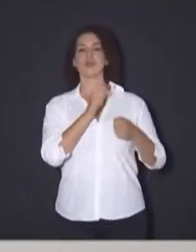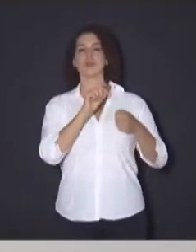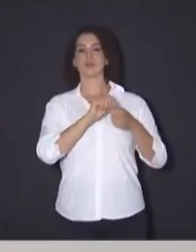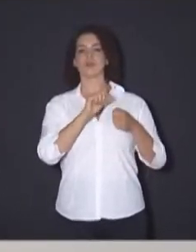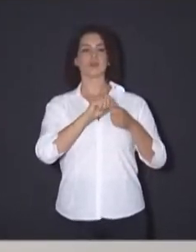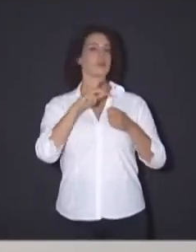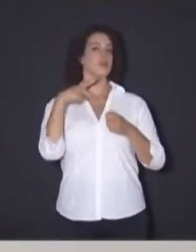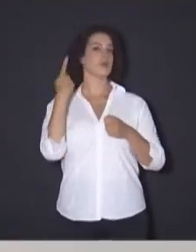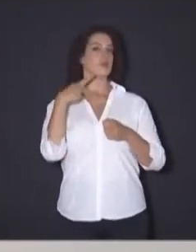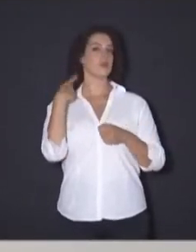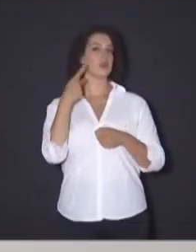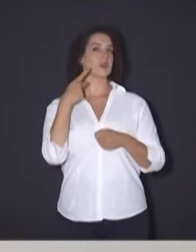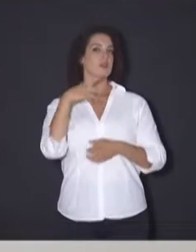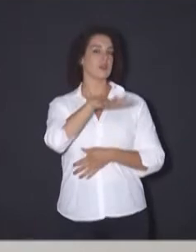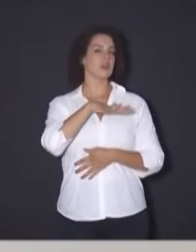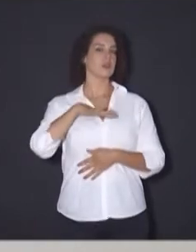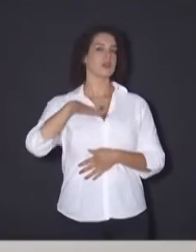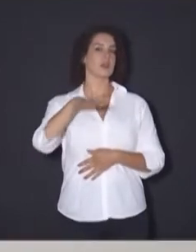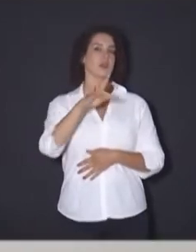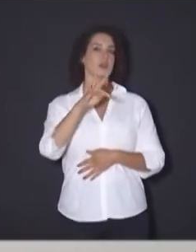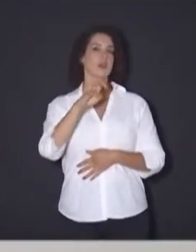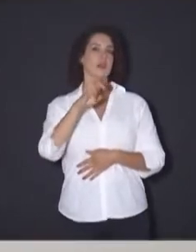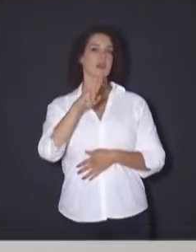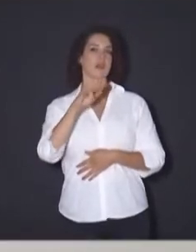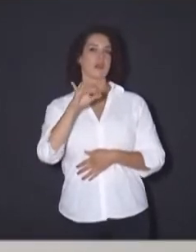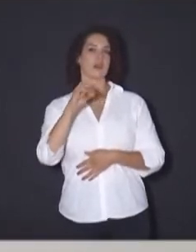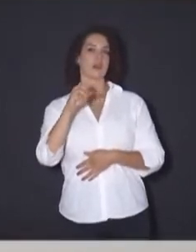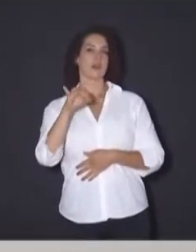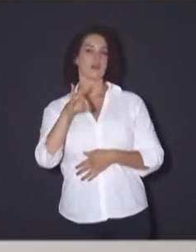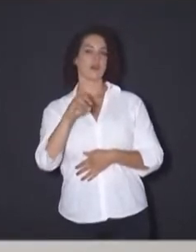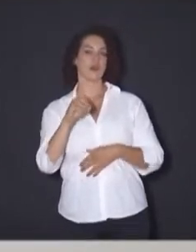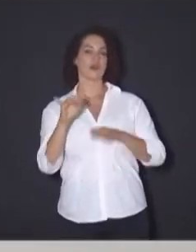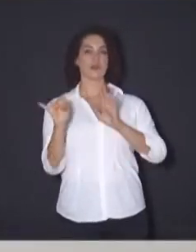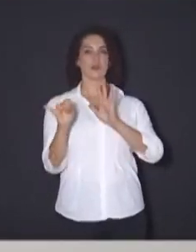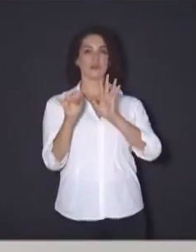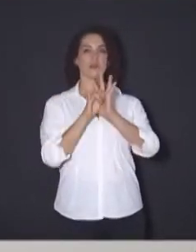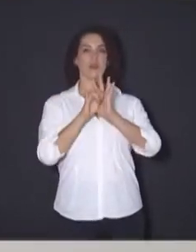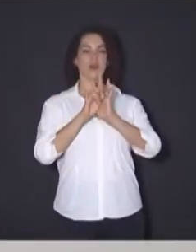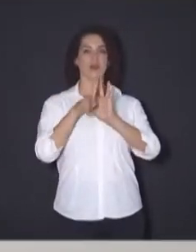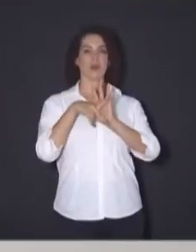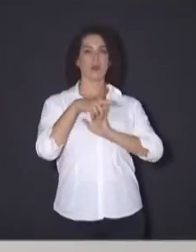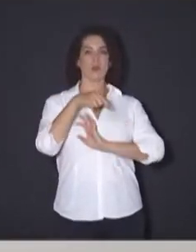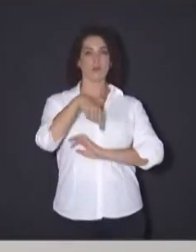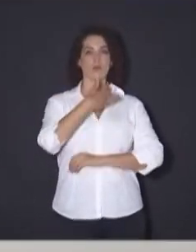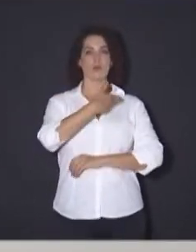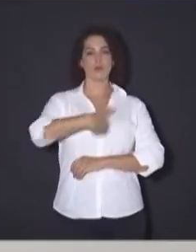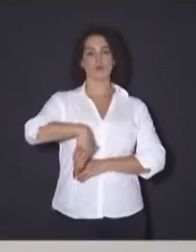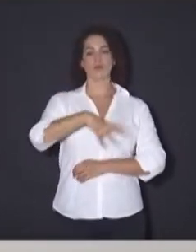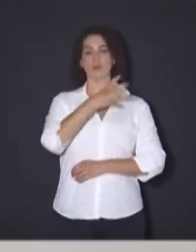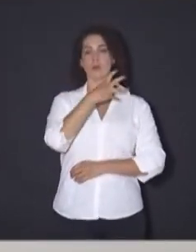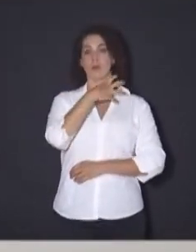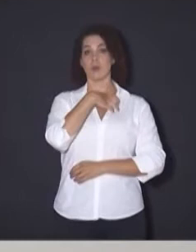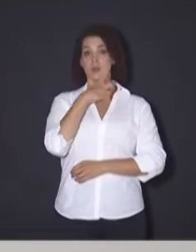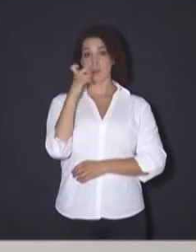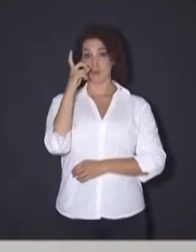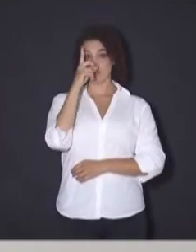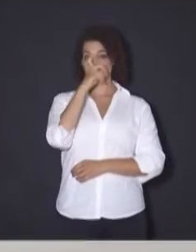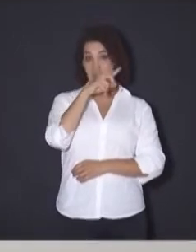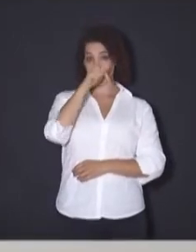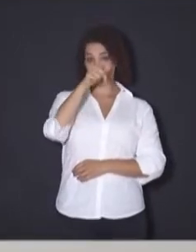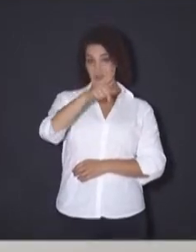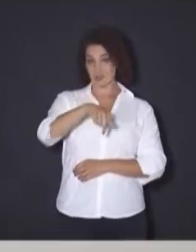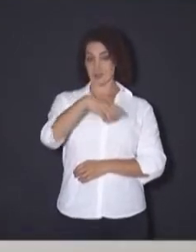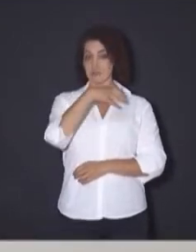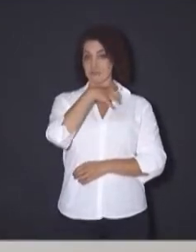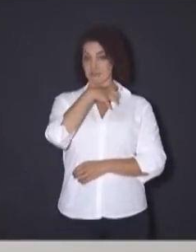política de territórios de identidade do governo da bahia a grande dificuldade não só nossa aqui na bahia